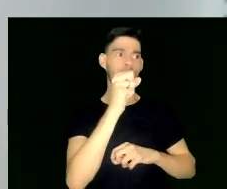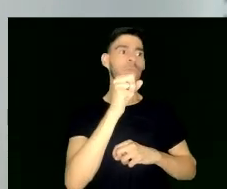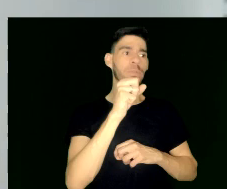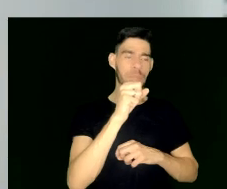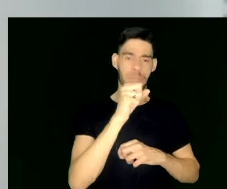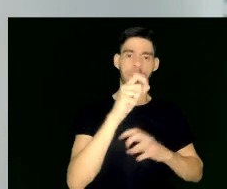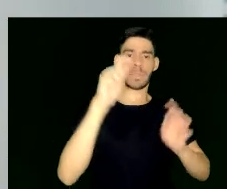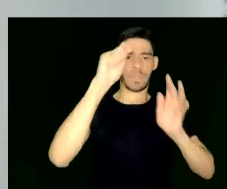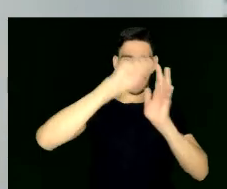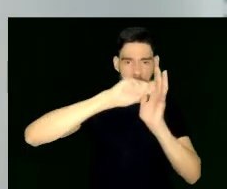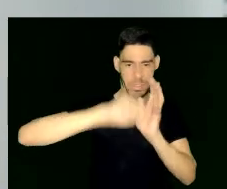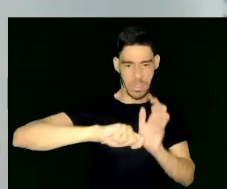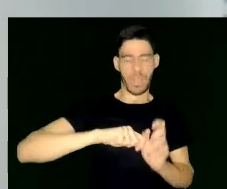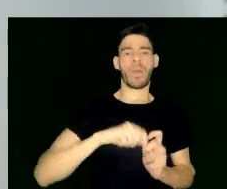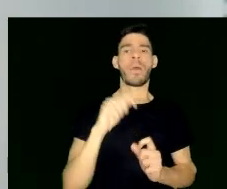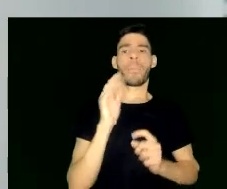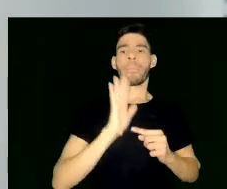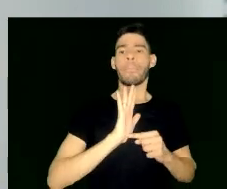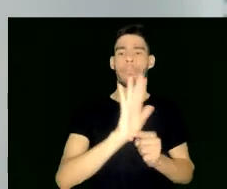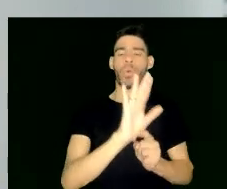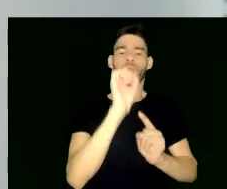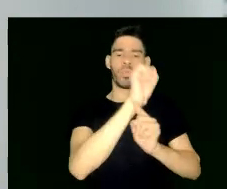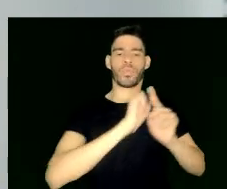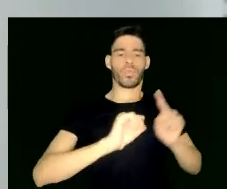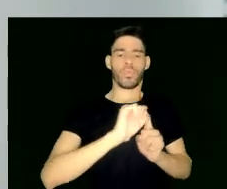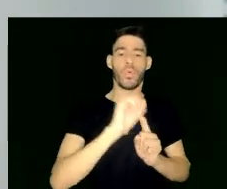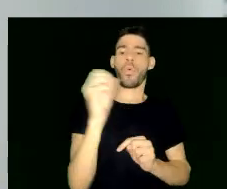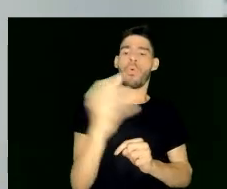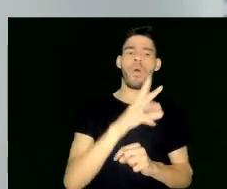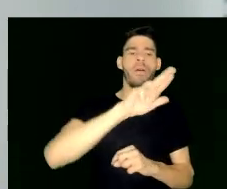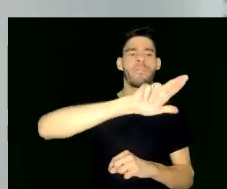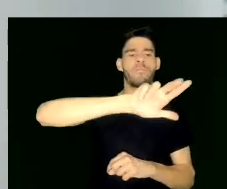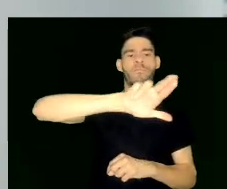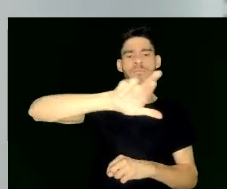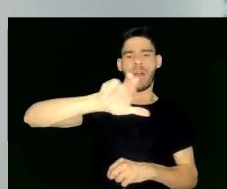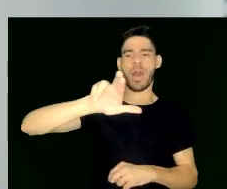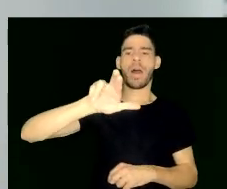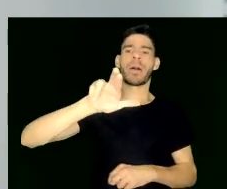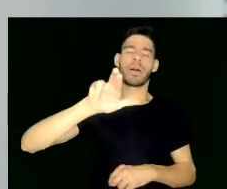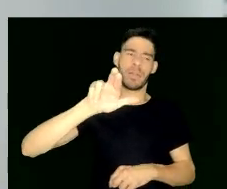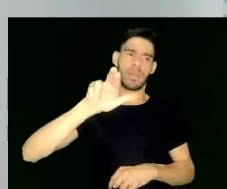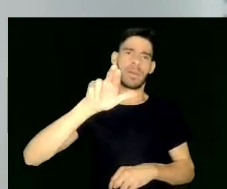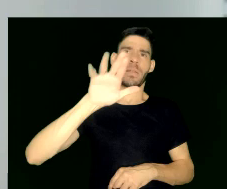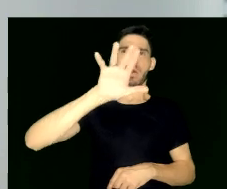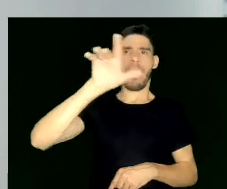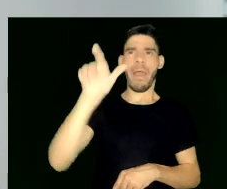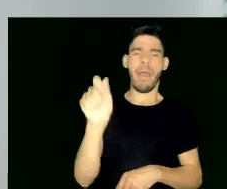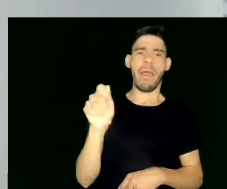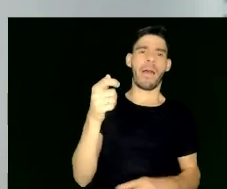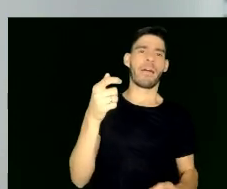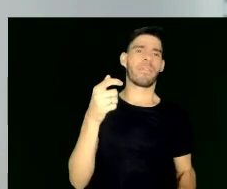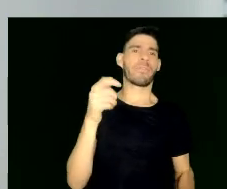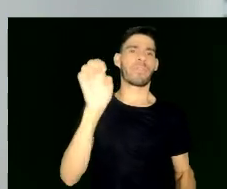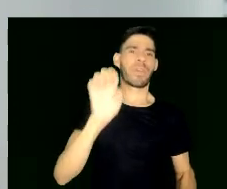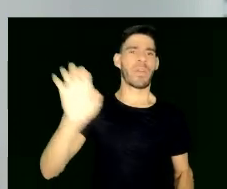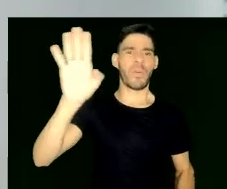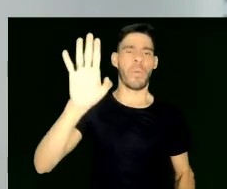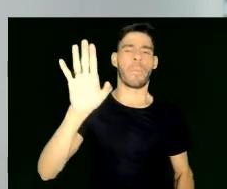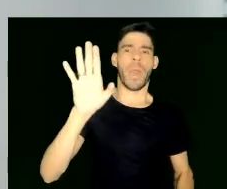força. Esses autores mostraram que em muitas sociedades contemporâneas, europeias,